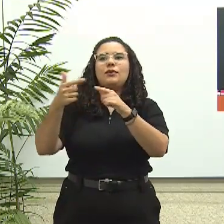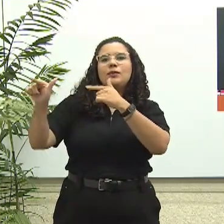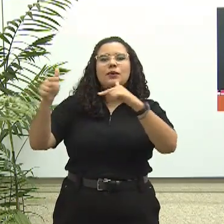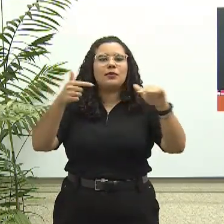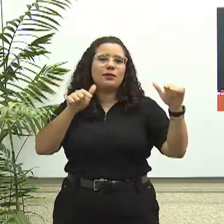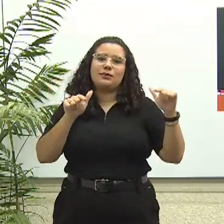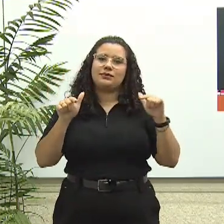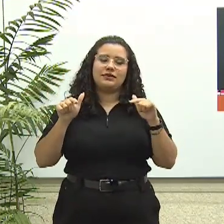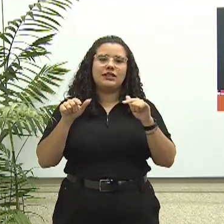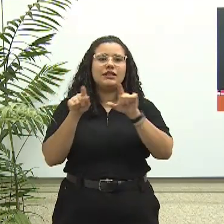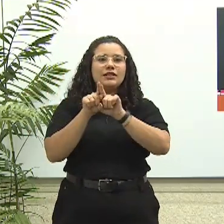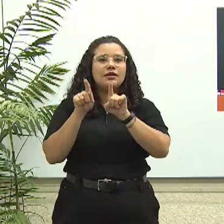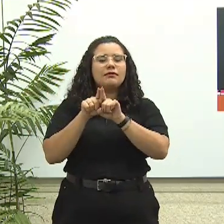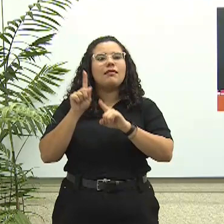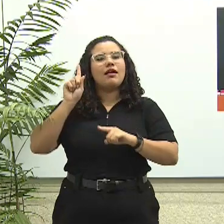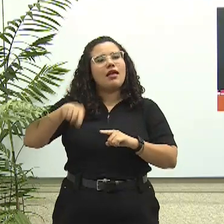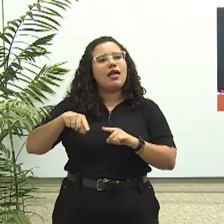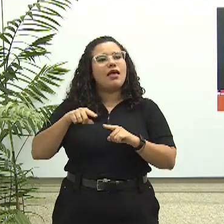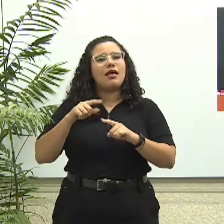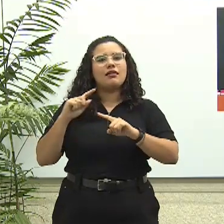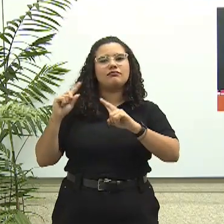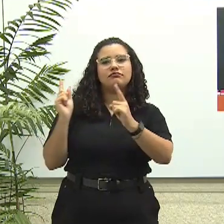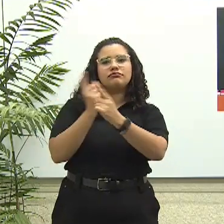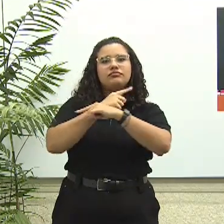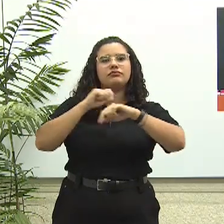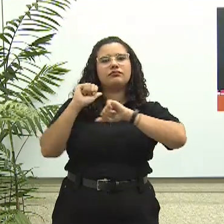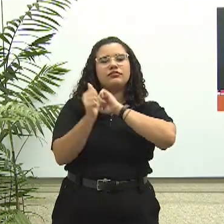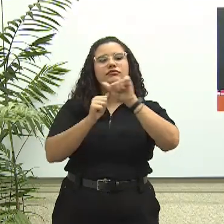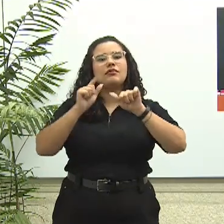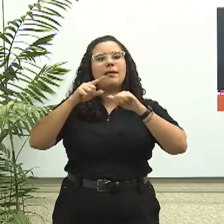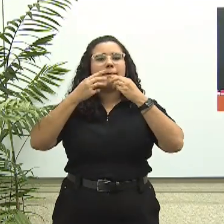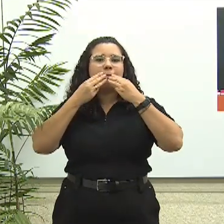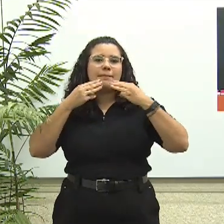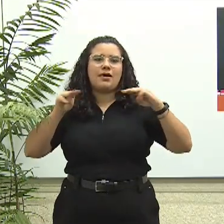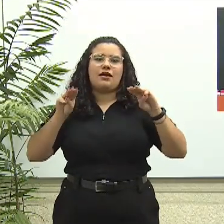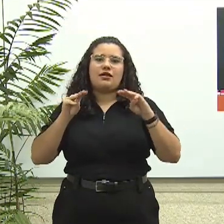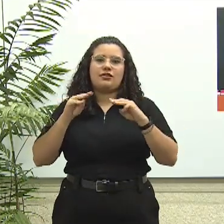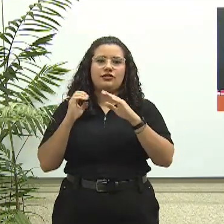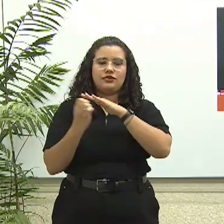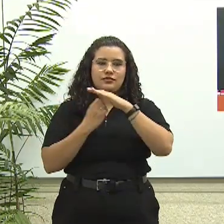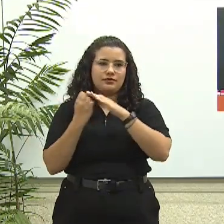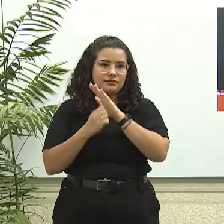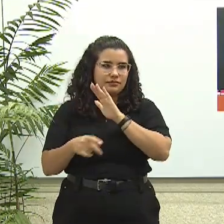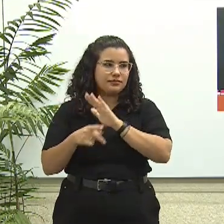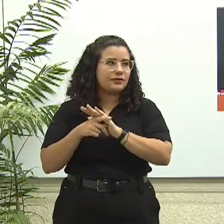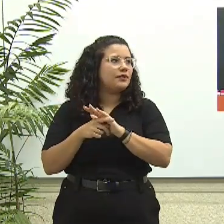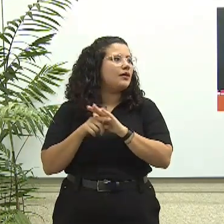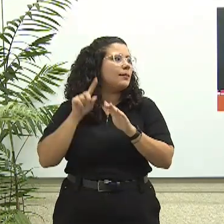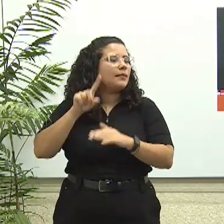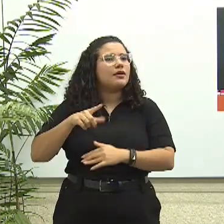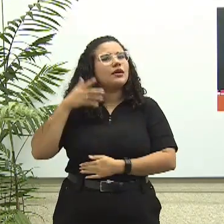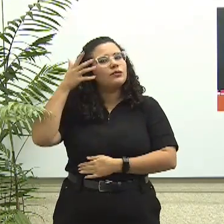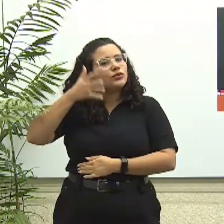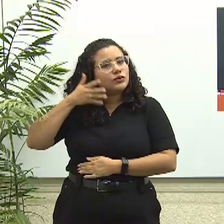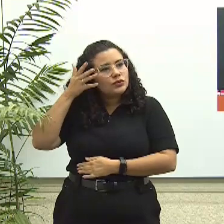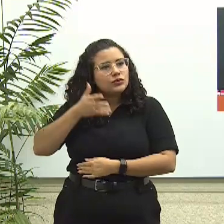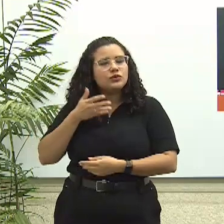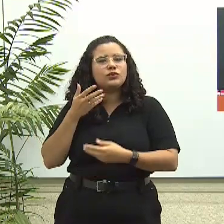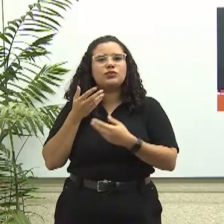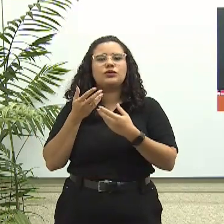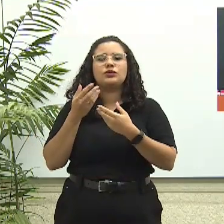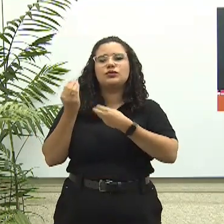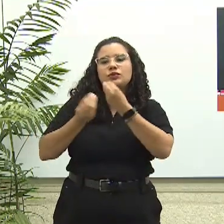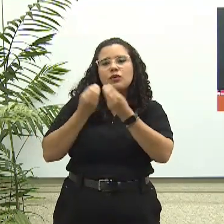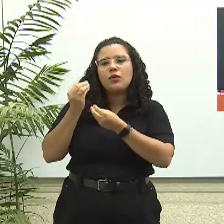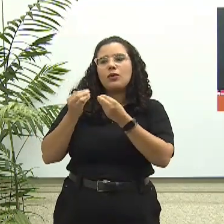né E eles são travestidos de uma de um marketing empreendedor né de um discurso né do Coach do